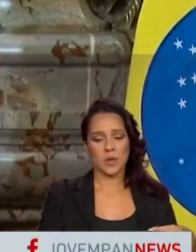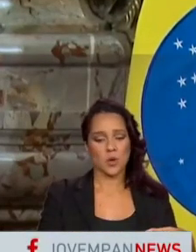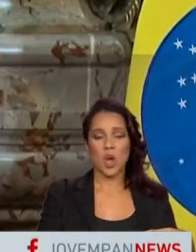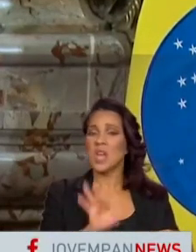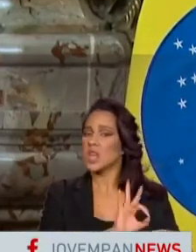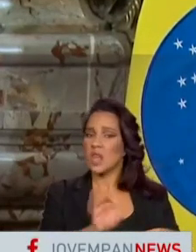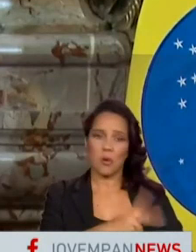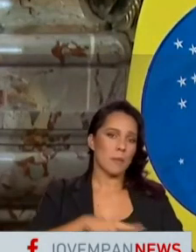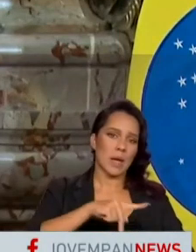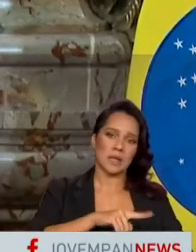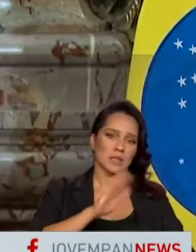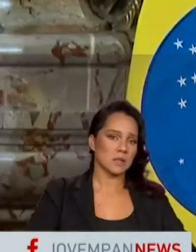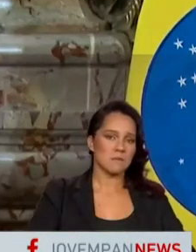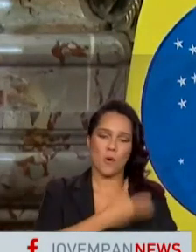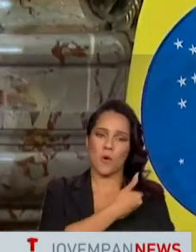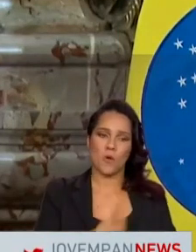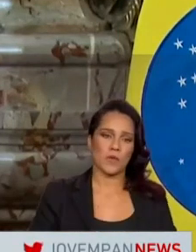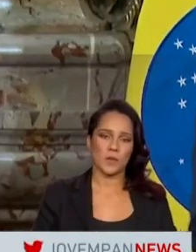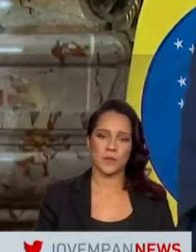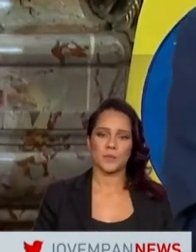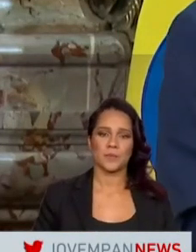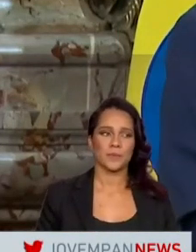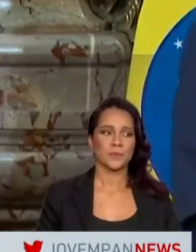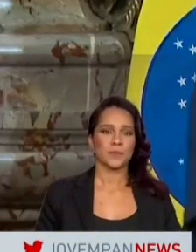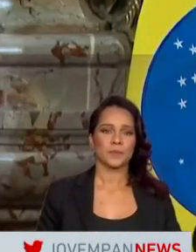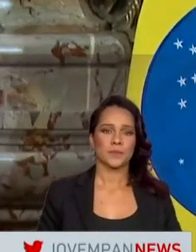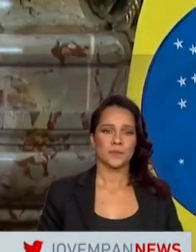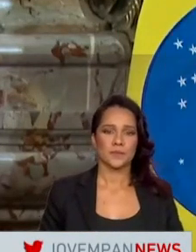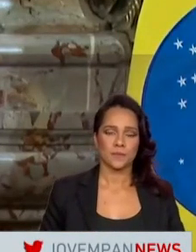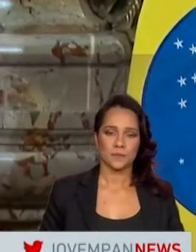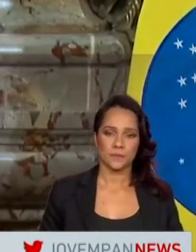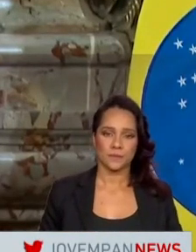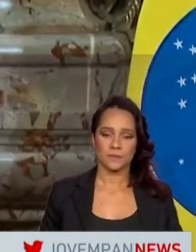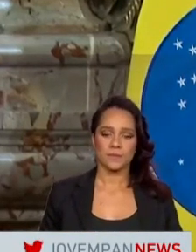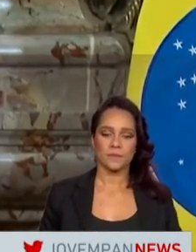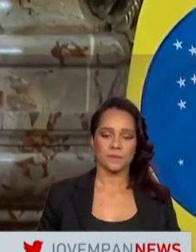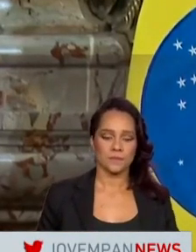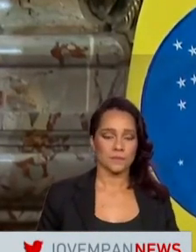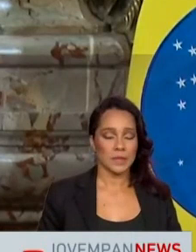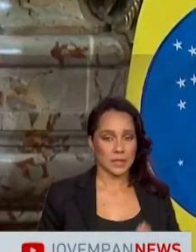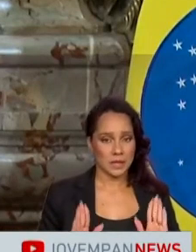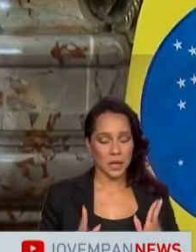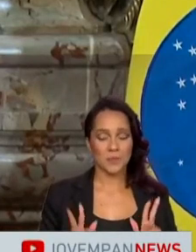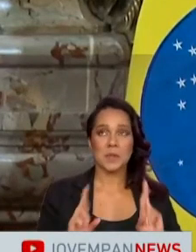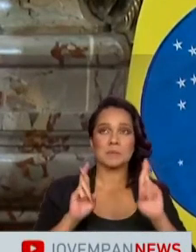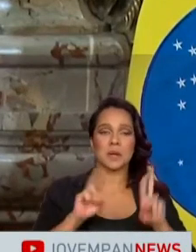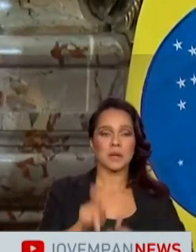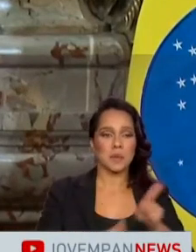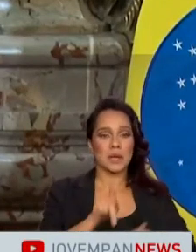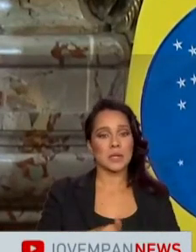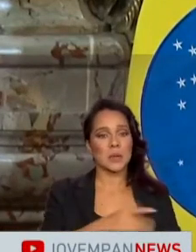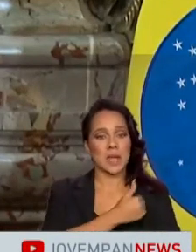em nenhum país que governou. Porque a extrema direita não funcionou em nenhum país que governou. Portanto, eu espero que o povo